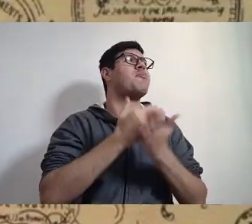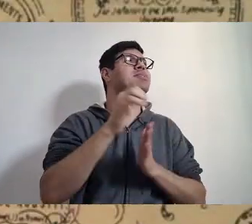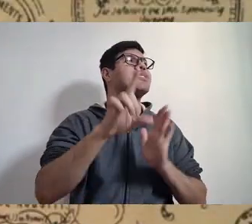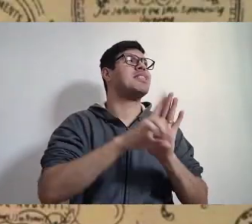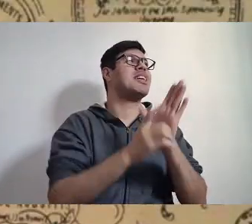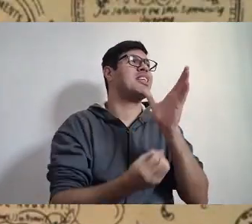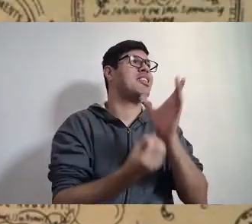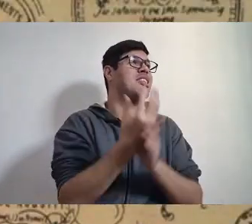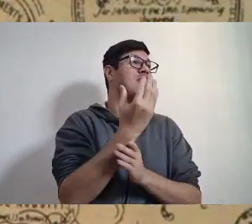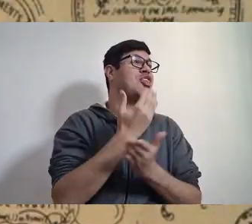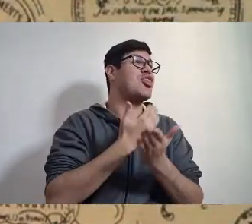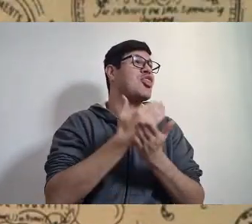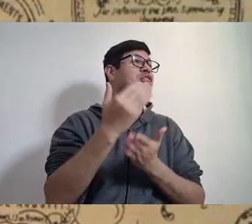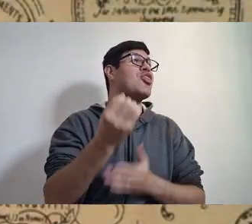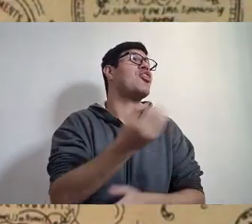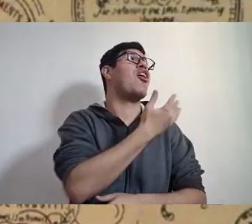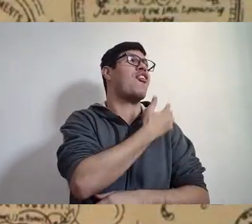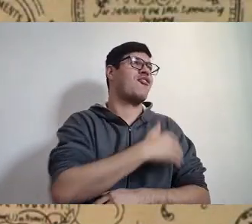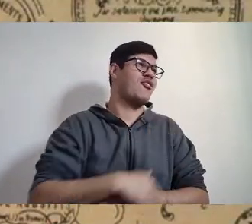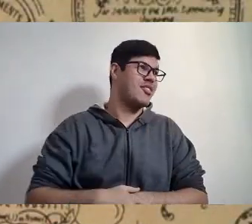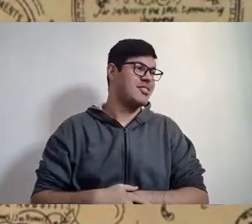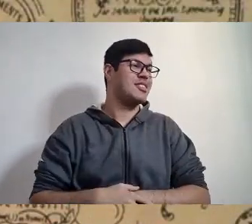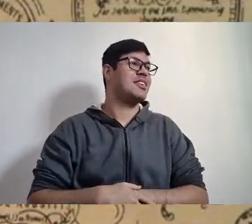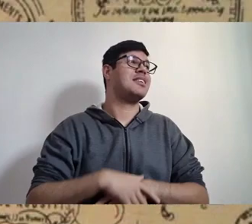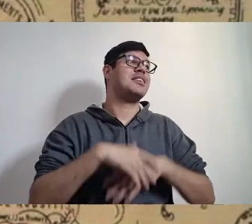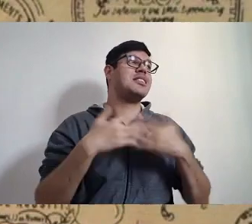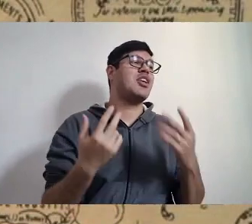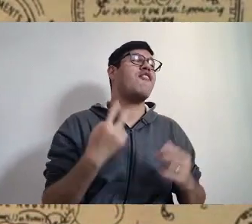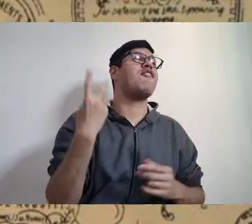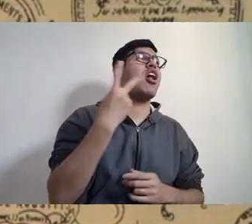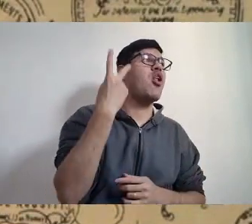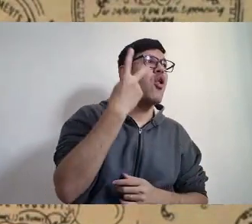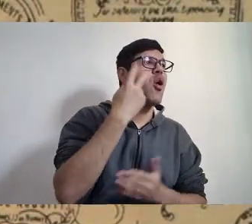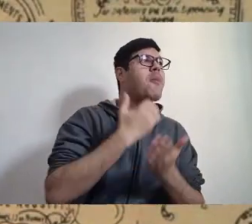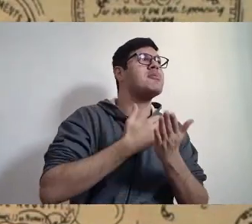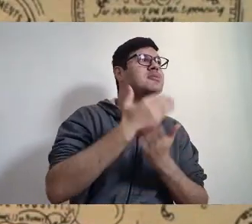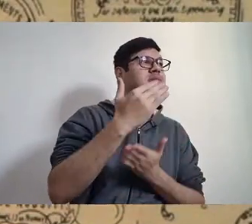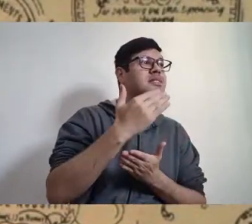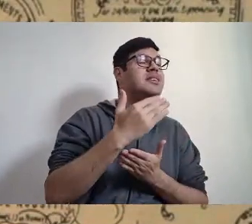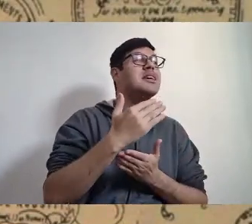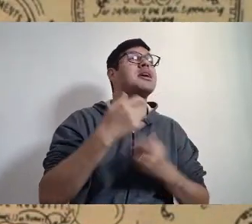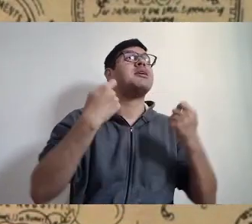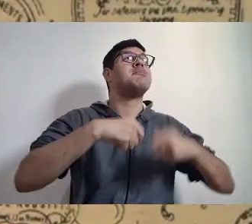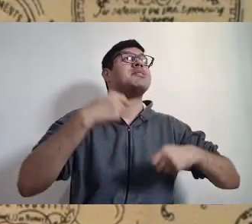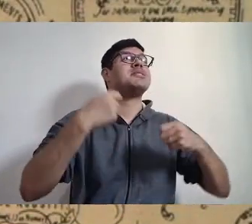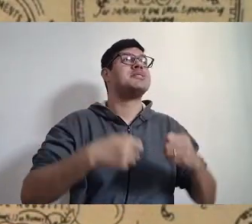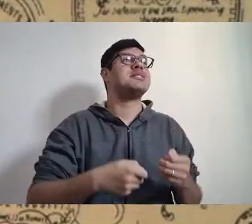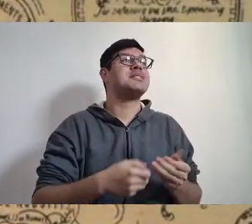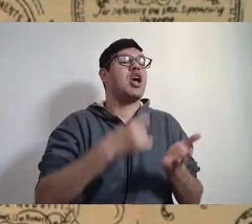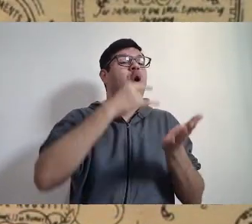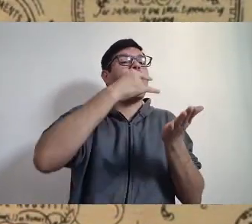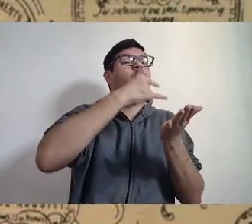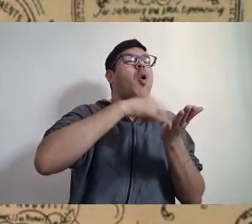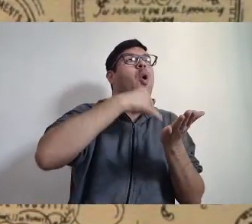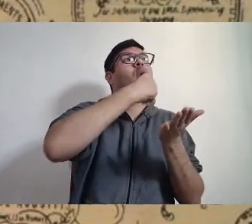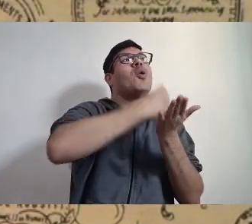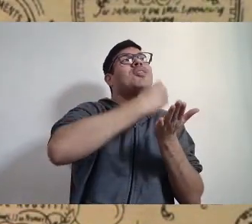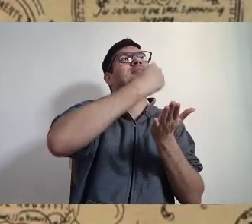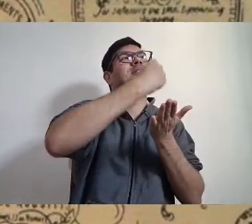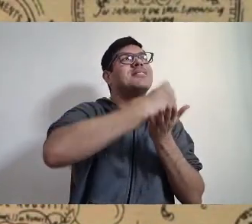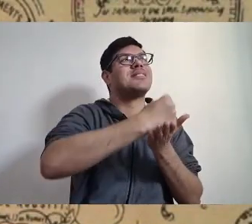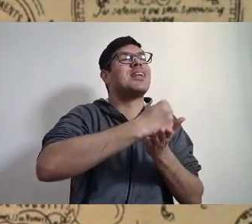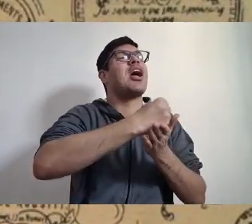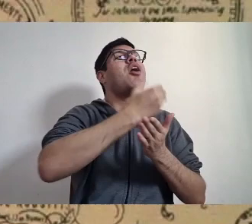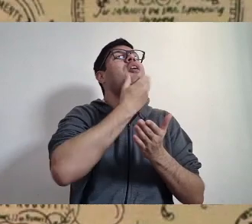licitação. Então, regras mudam todas, valores e tudo mais. Então, a gente tem que contratar o engenheiro para poder fazer o estudo técnico,